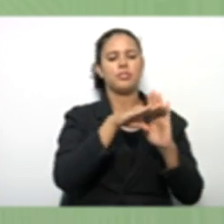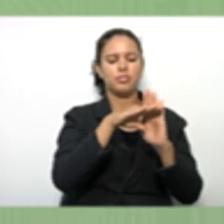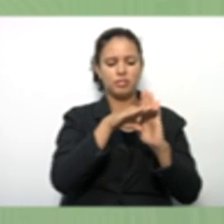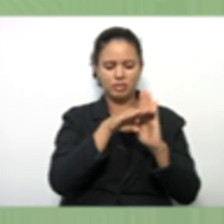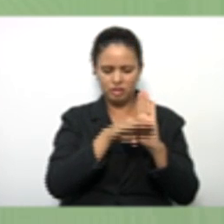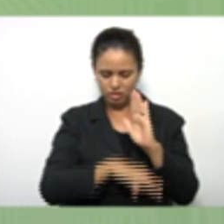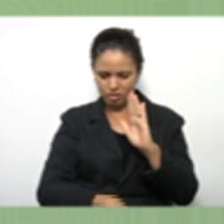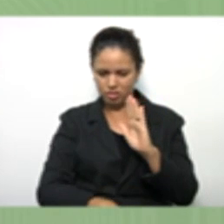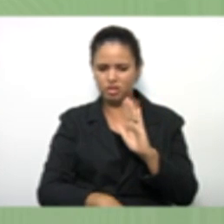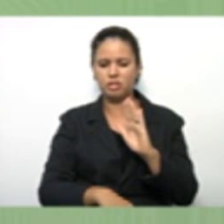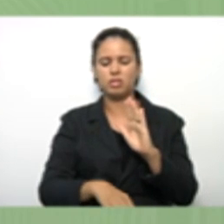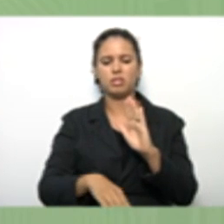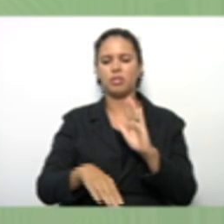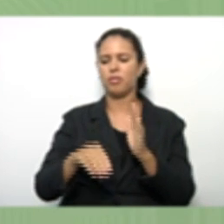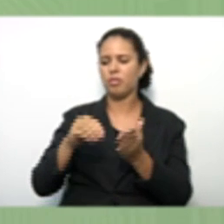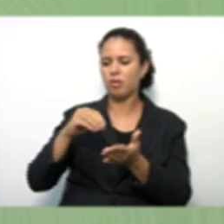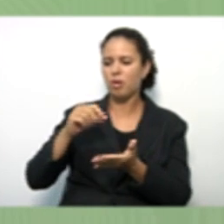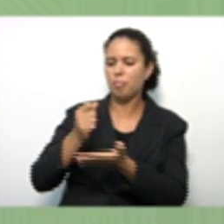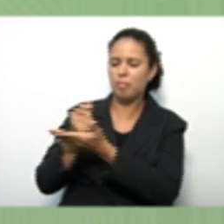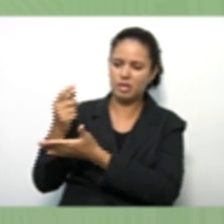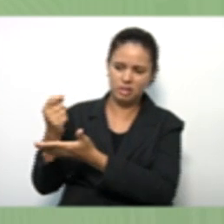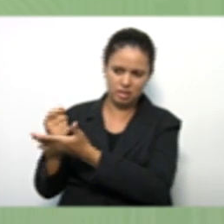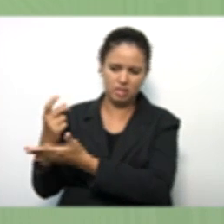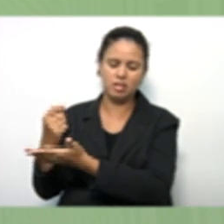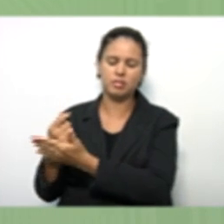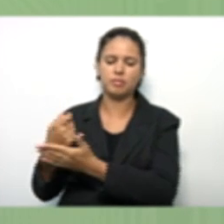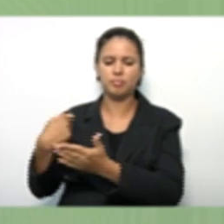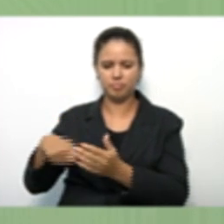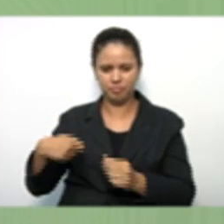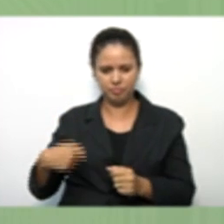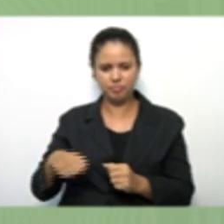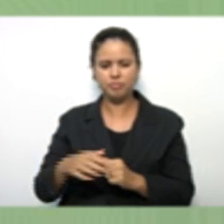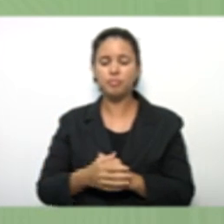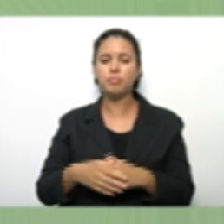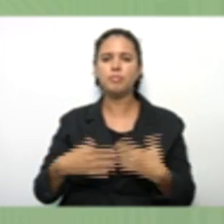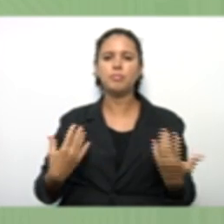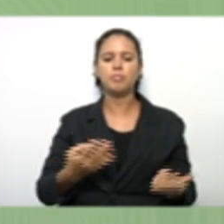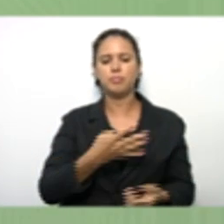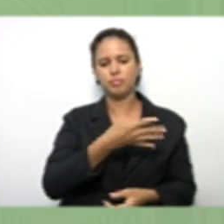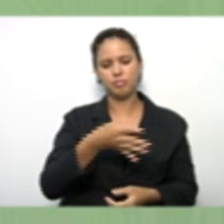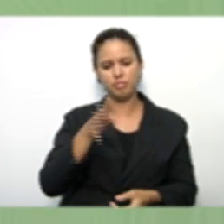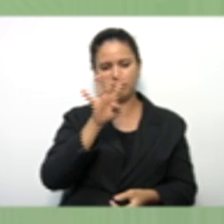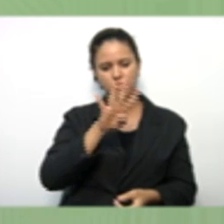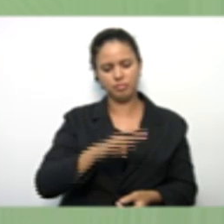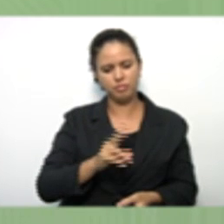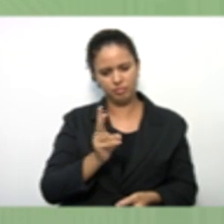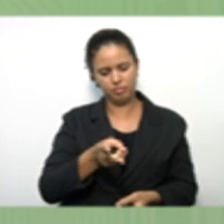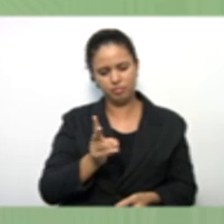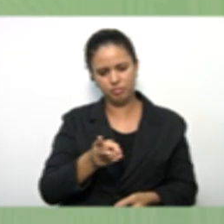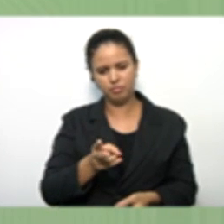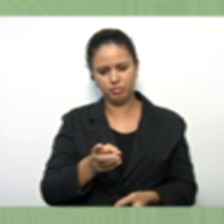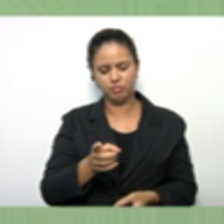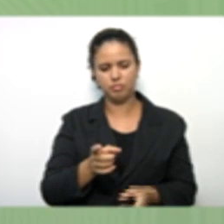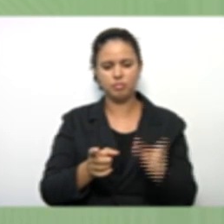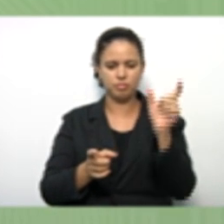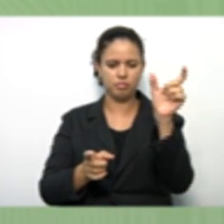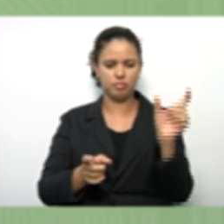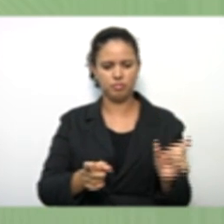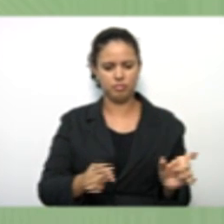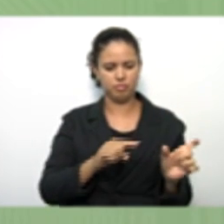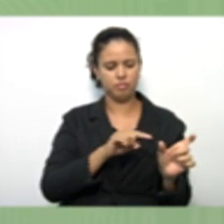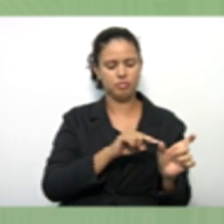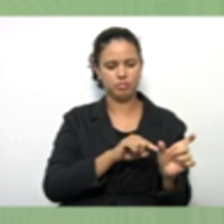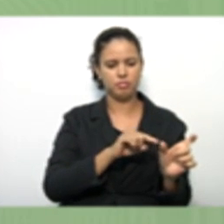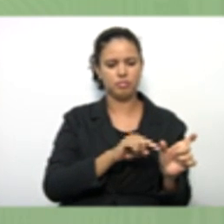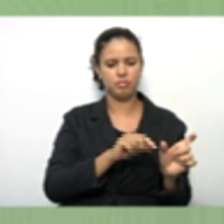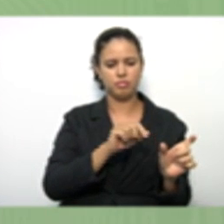Ok, professor Eloy. Então, continuando a representação gráfica do patrimônio, então, de um lado nós temos os bens e os